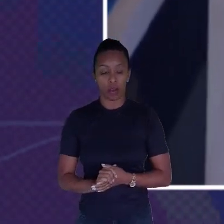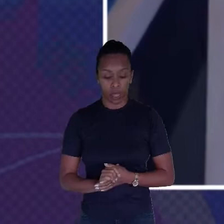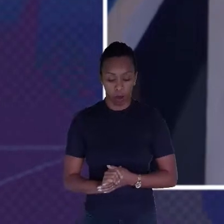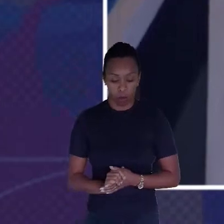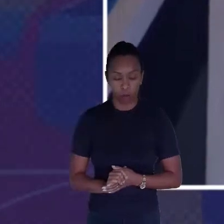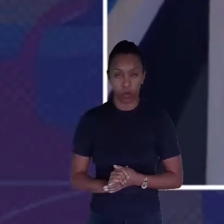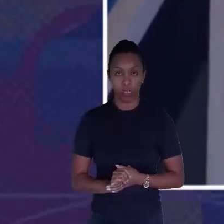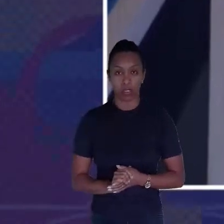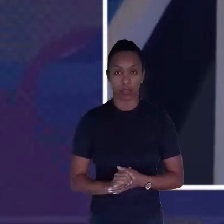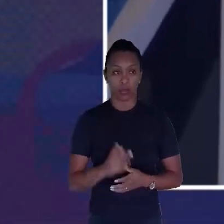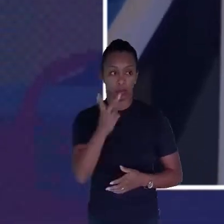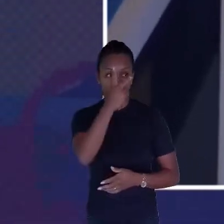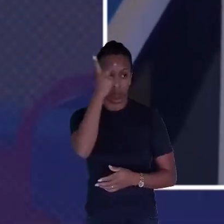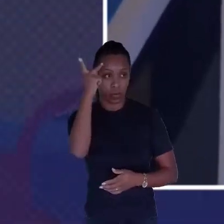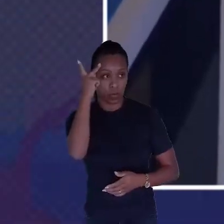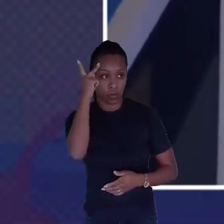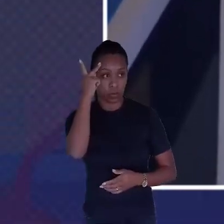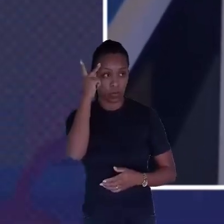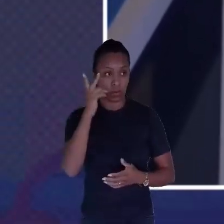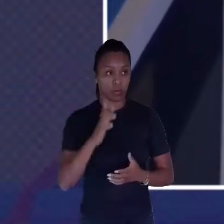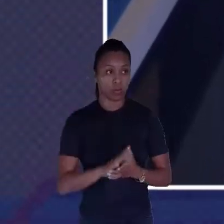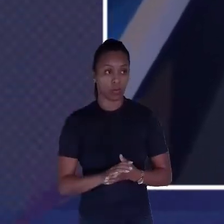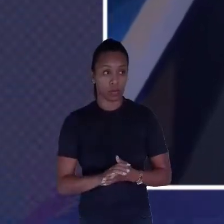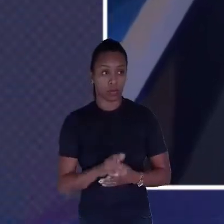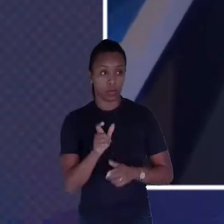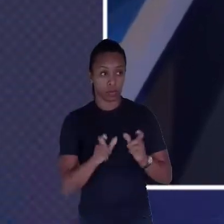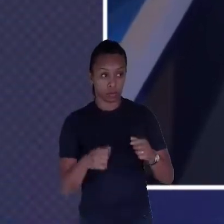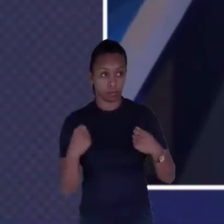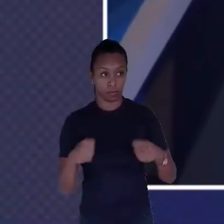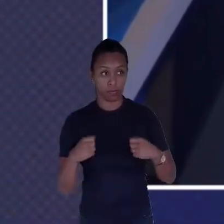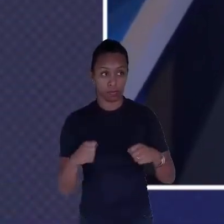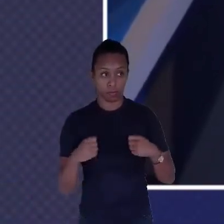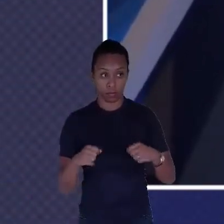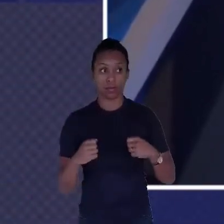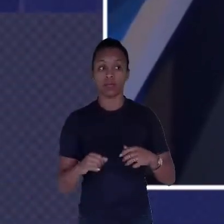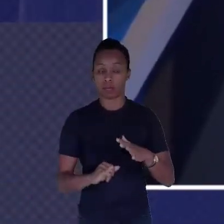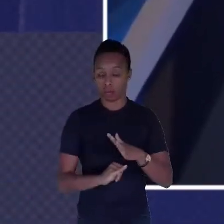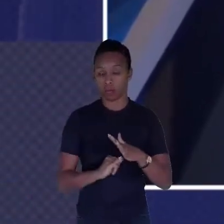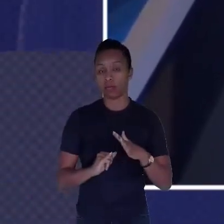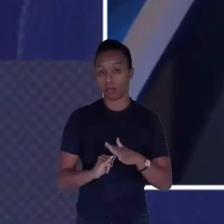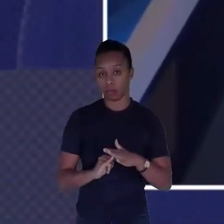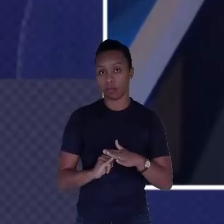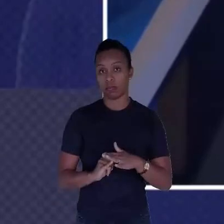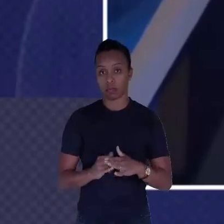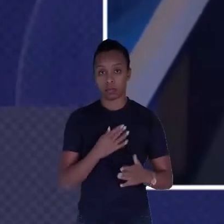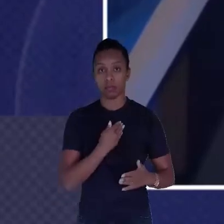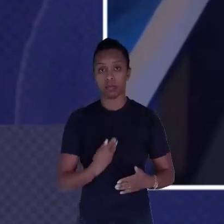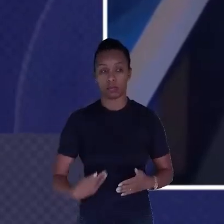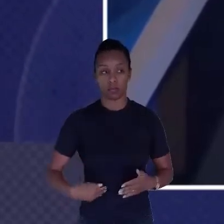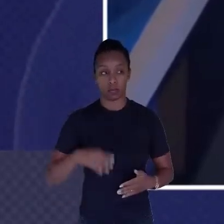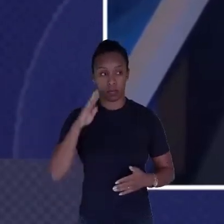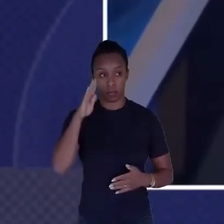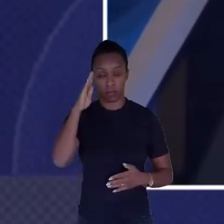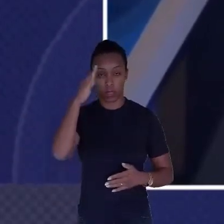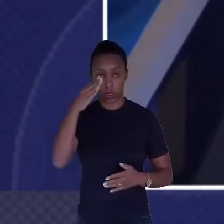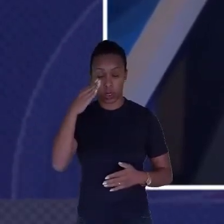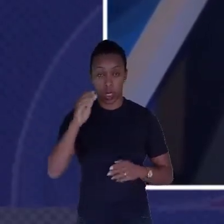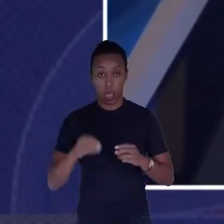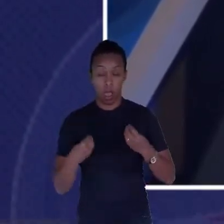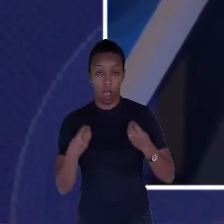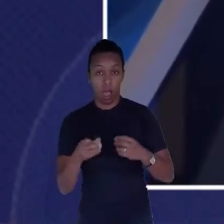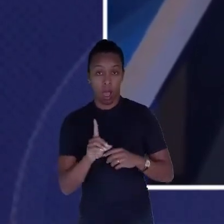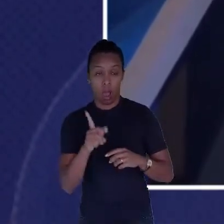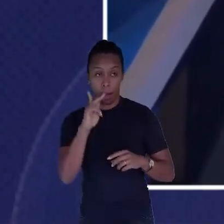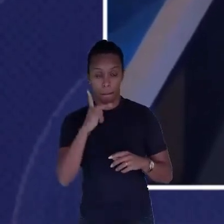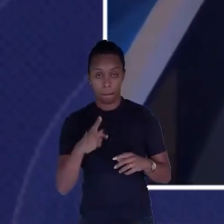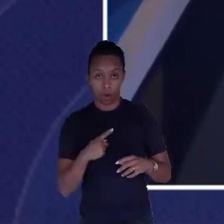das pessoas e para isso nós precisamos das instituições ages cuja governança priorizem as entregas e